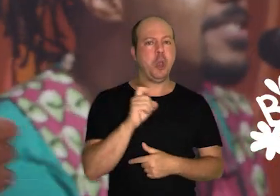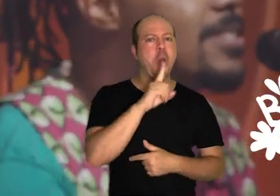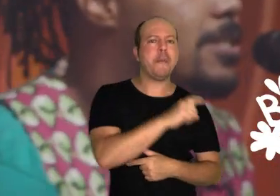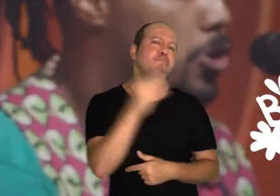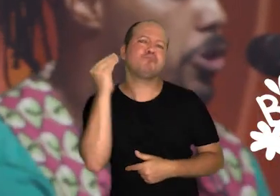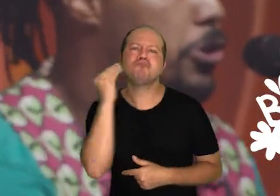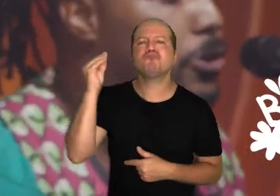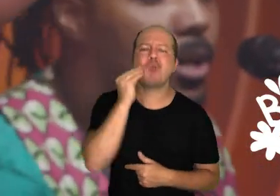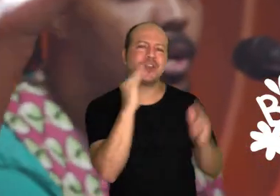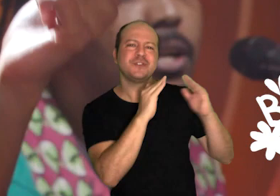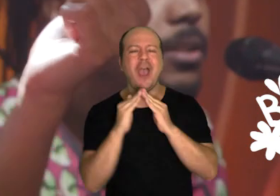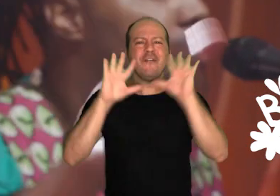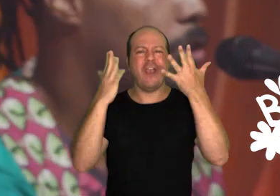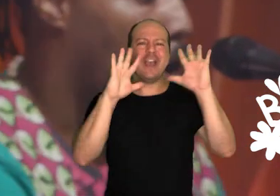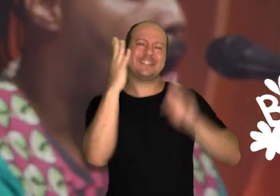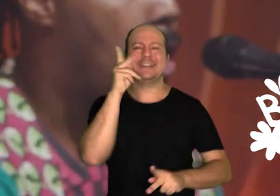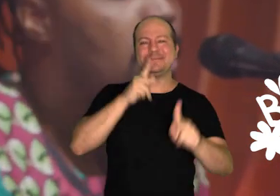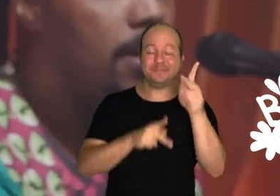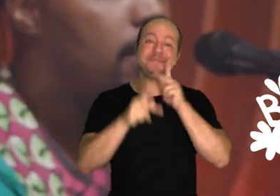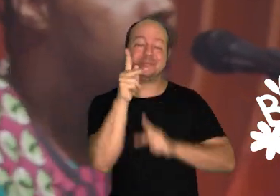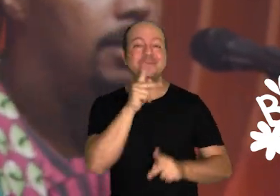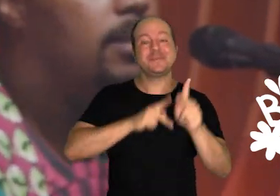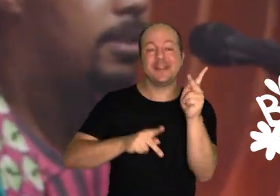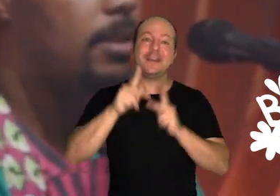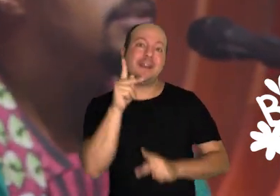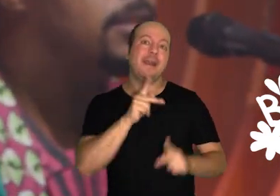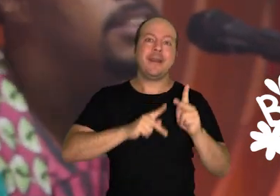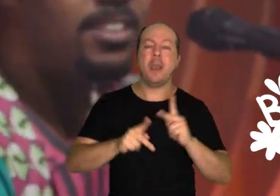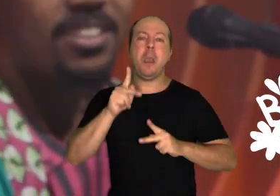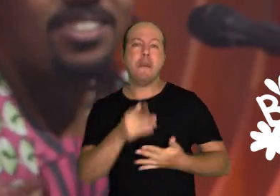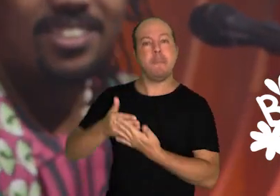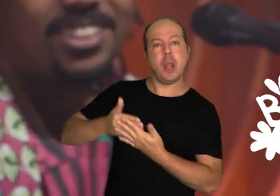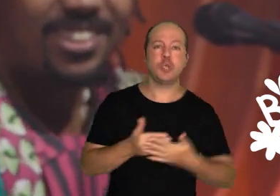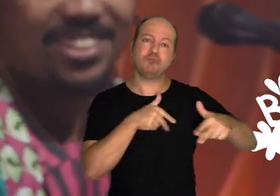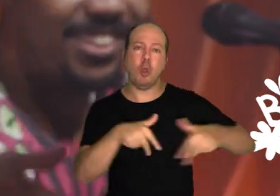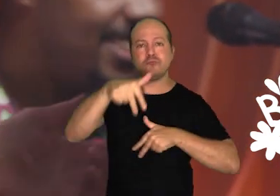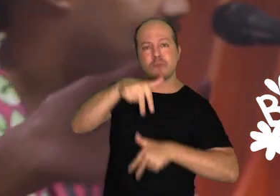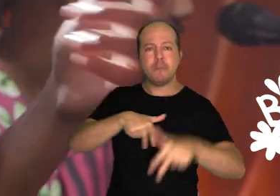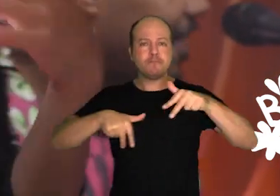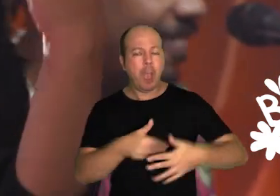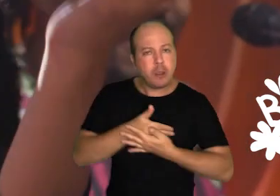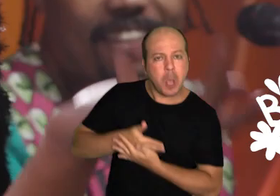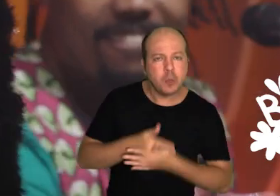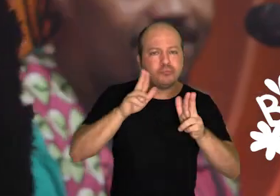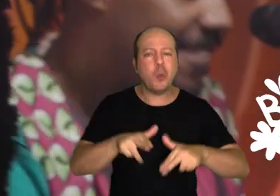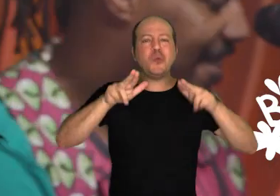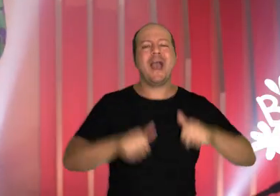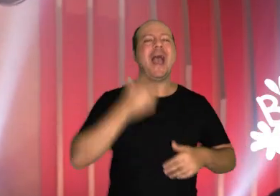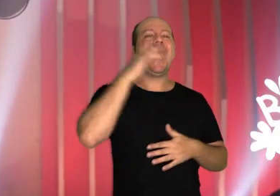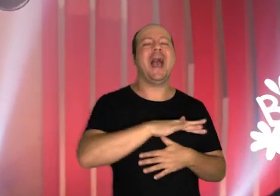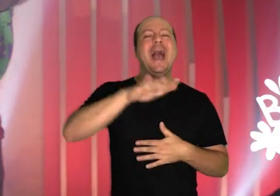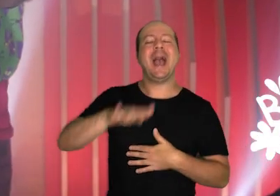minota, beijoca, maloca, é festa popular. Balança, balança, na dança, não cansa, criança,